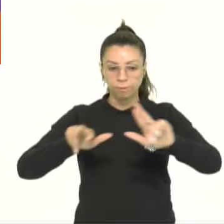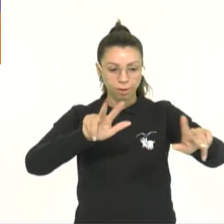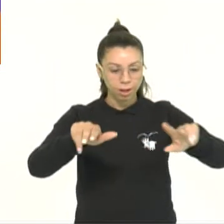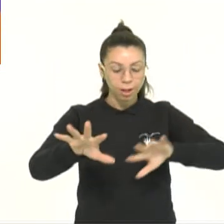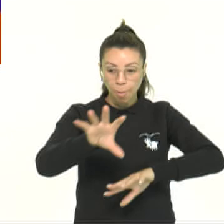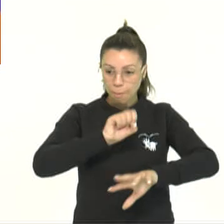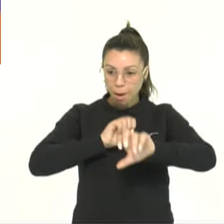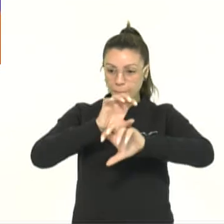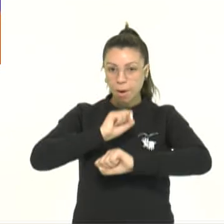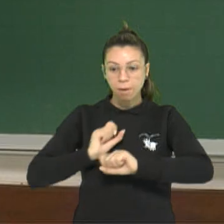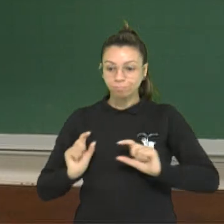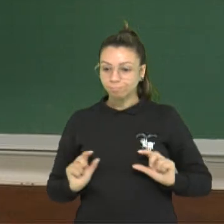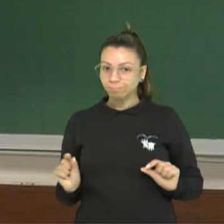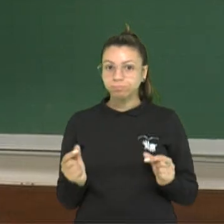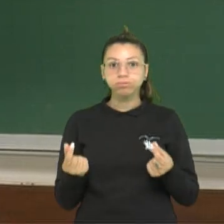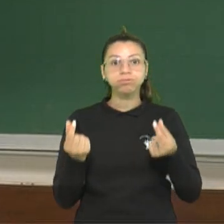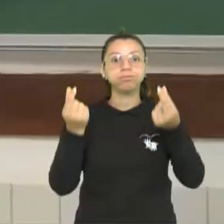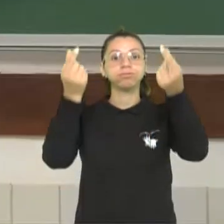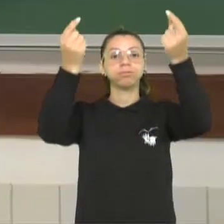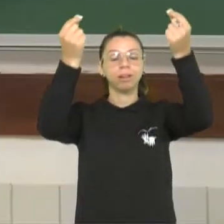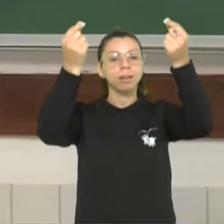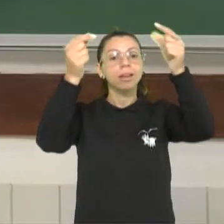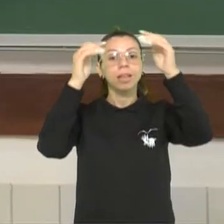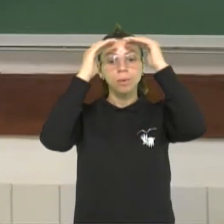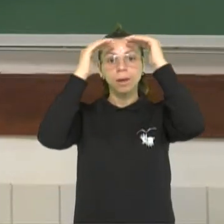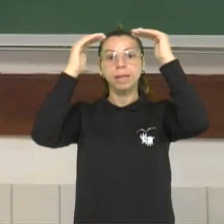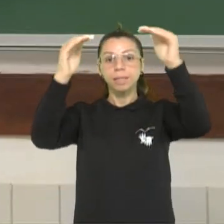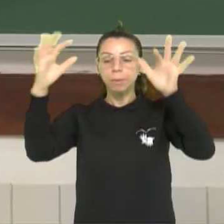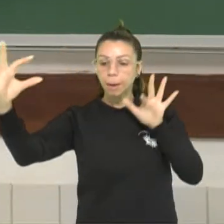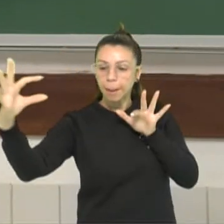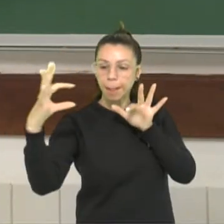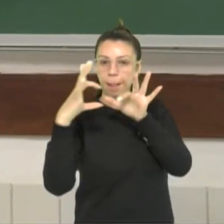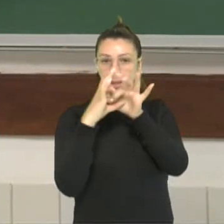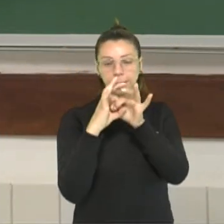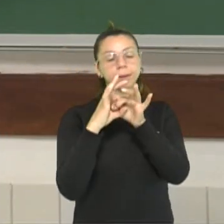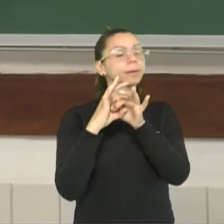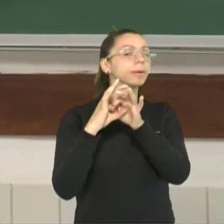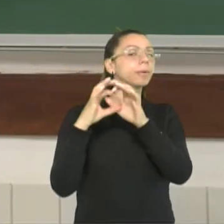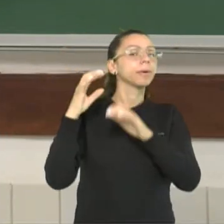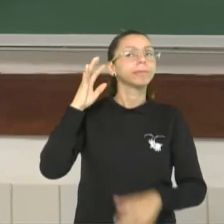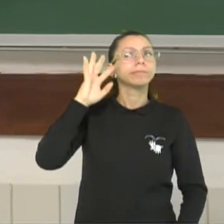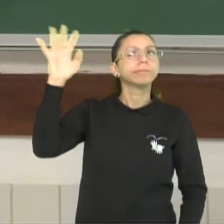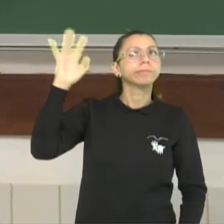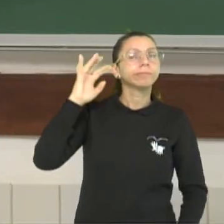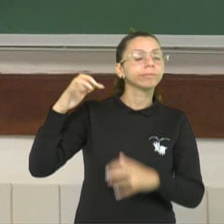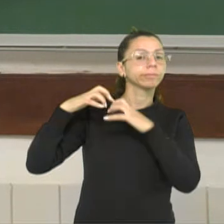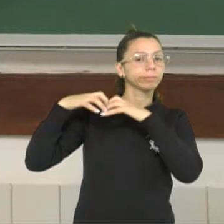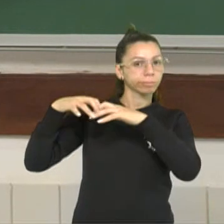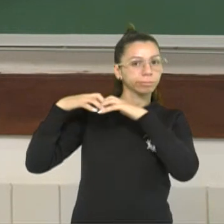respeto nos une. Pense um pouquinho a respeito disso, a respeito desse